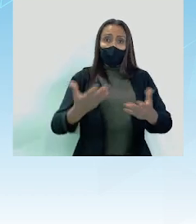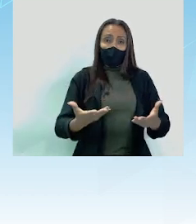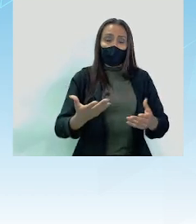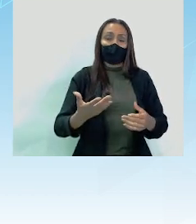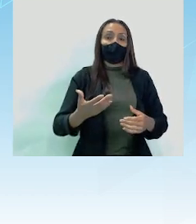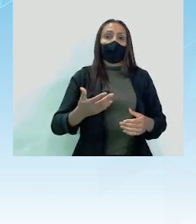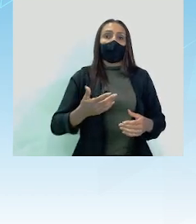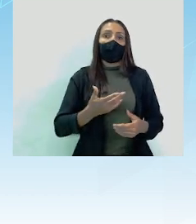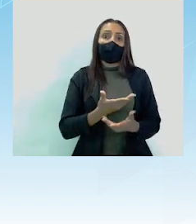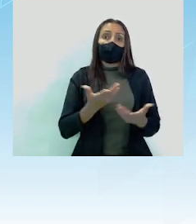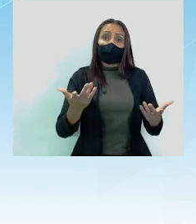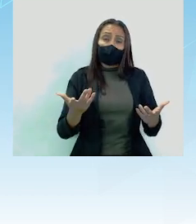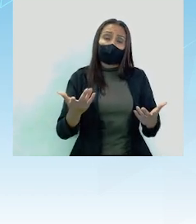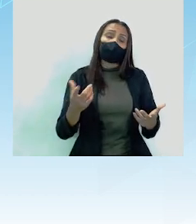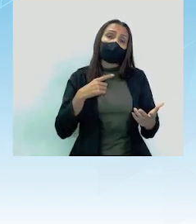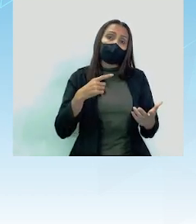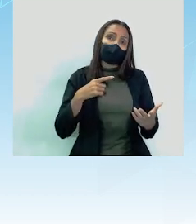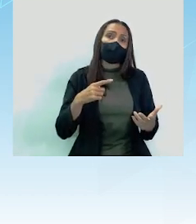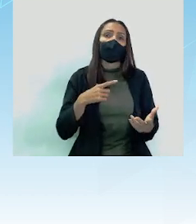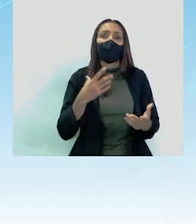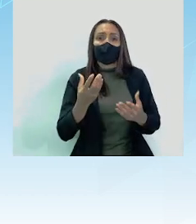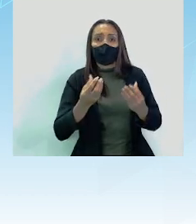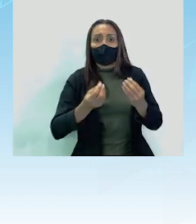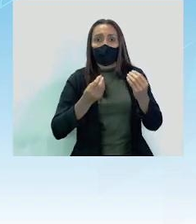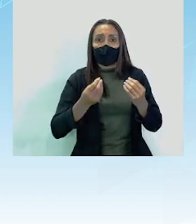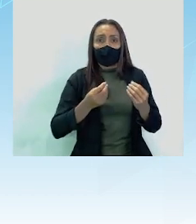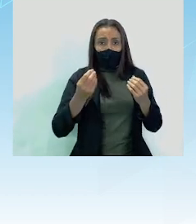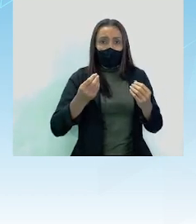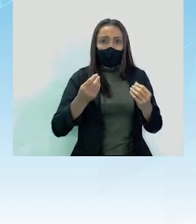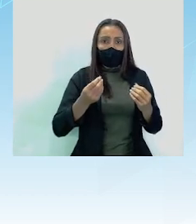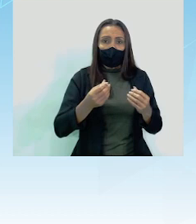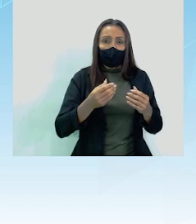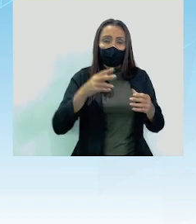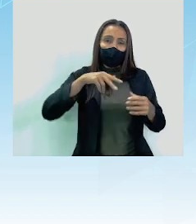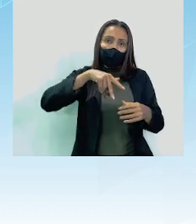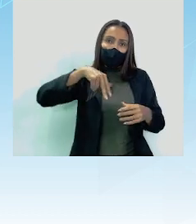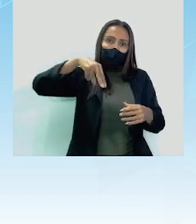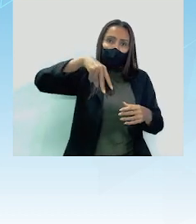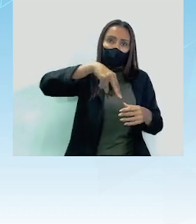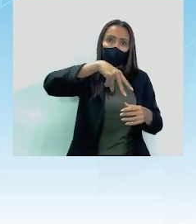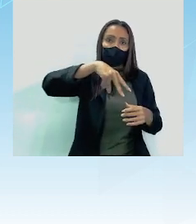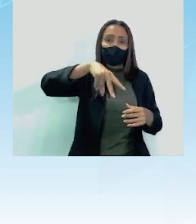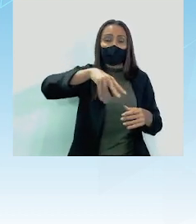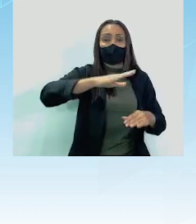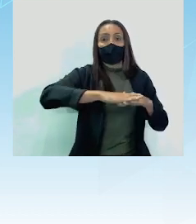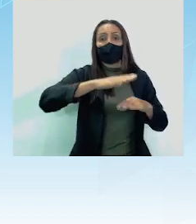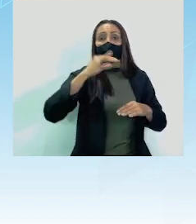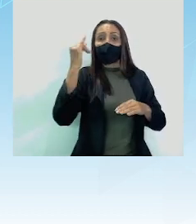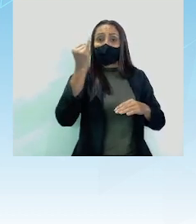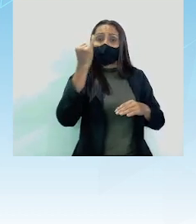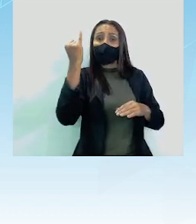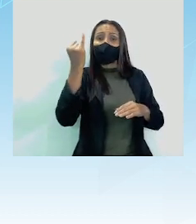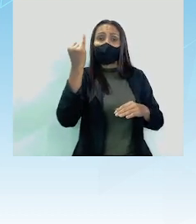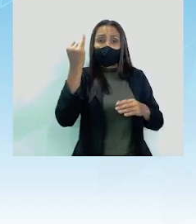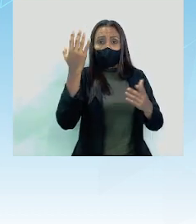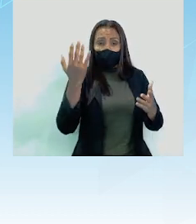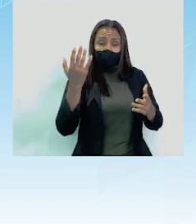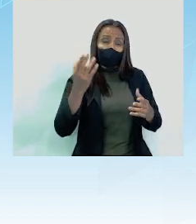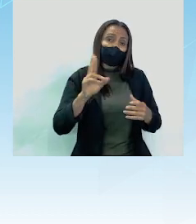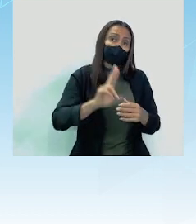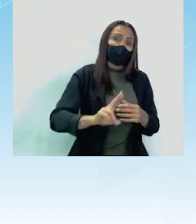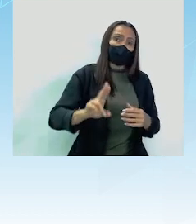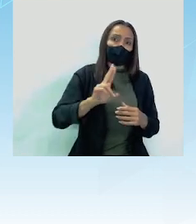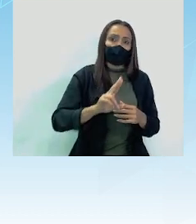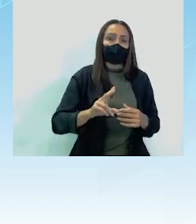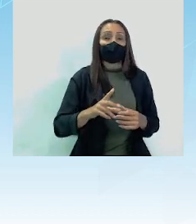duas pernas, essa tem sido a forma de se deslocar mais utilizada na nossa existência, né? Tudo bem que hoje